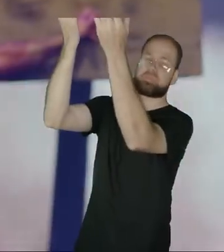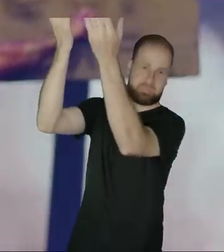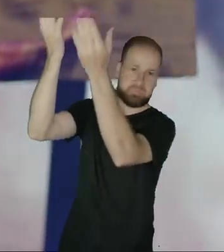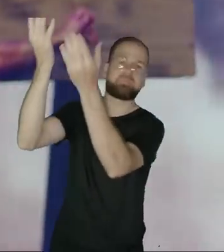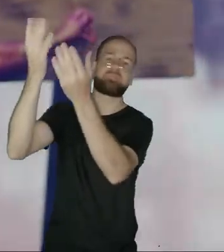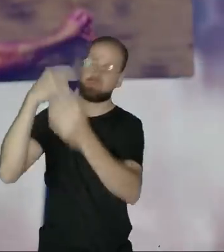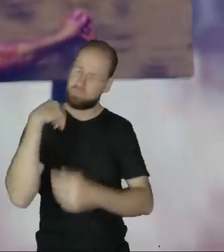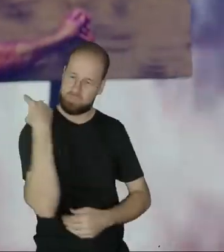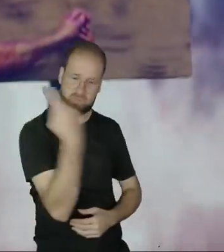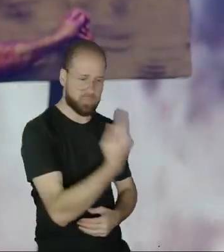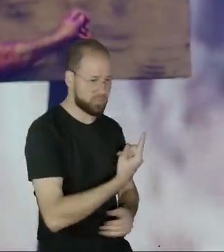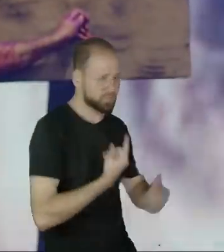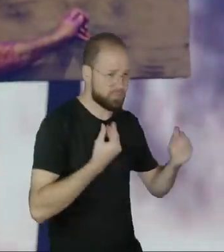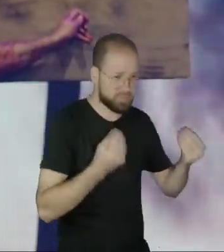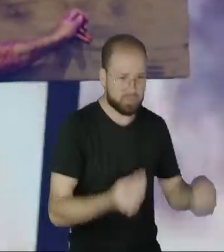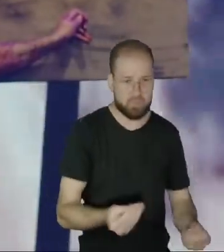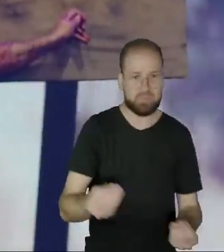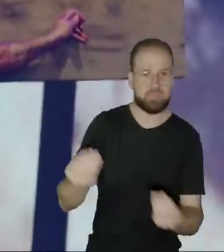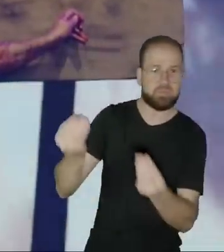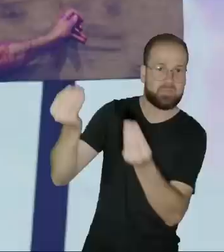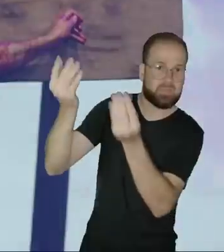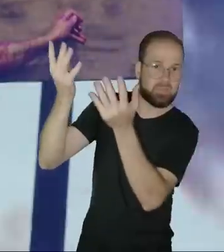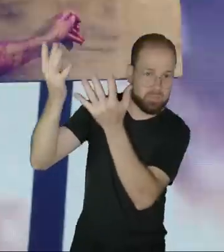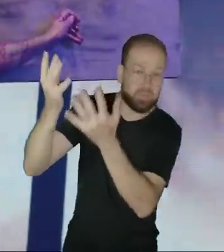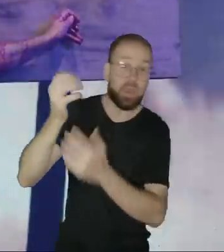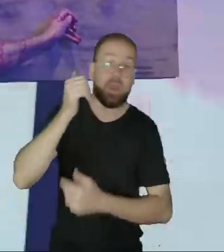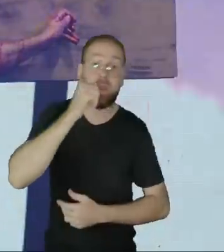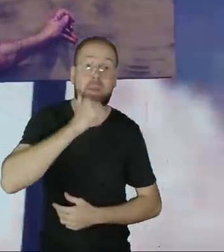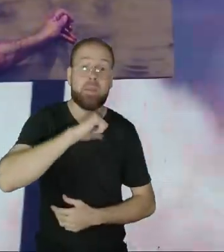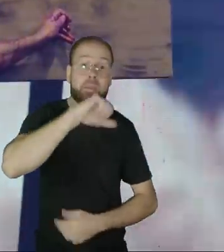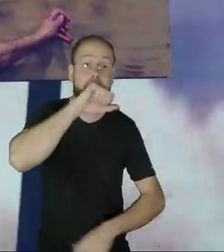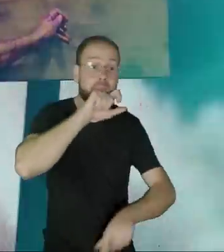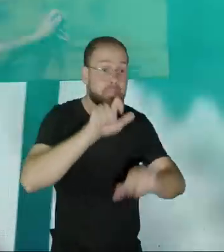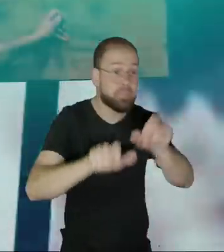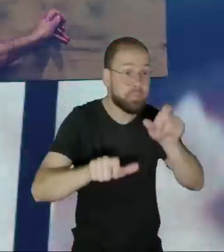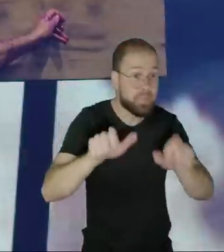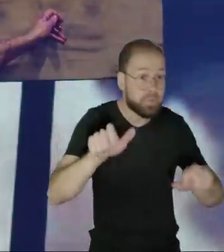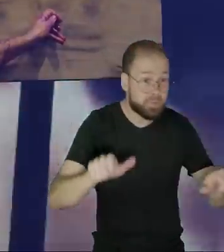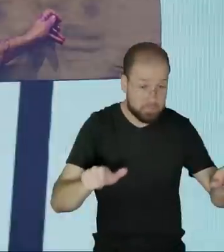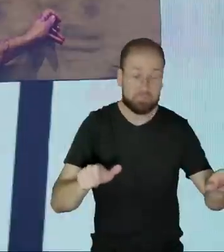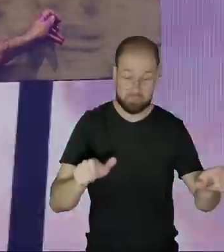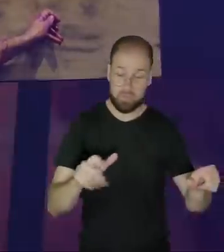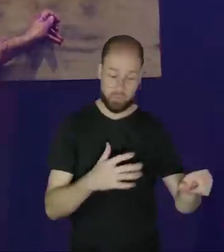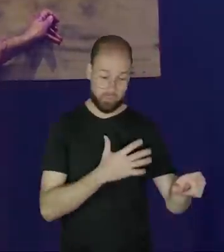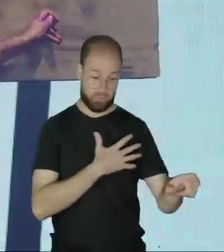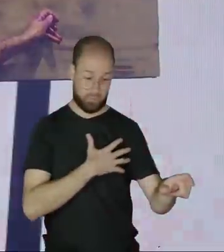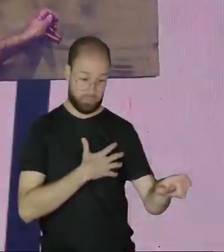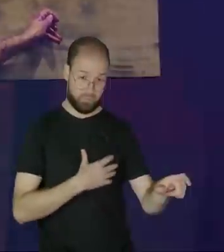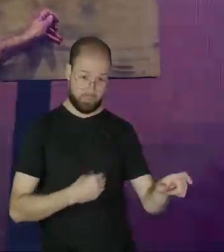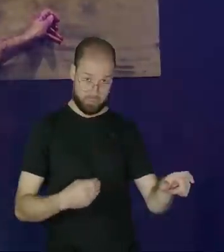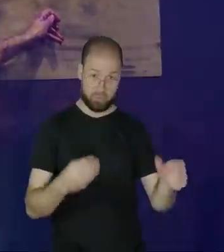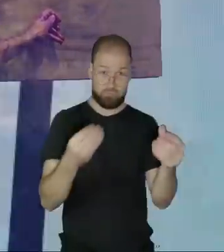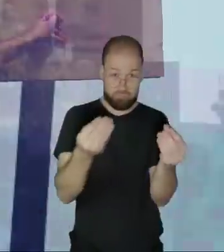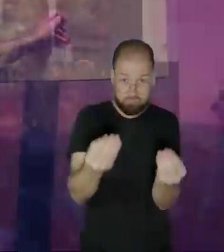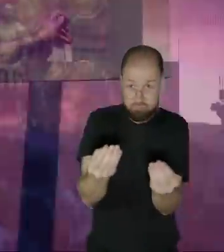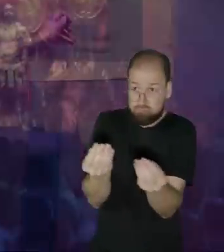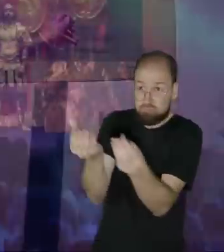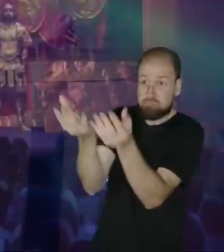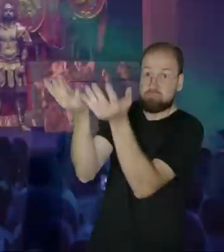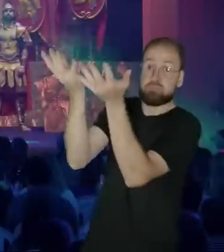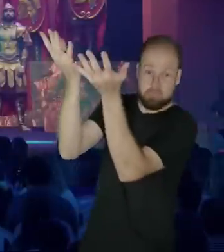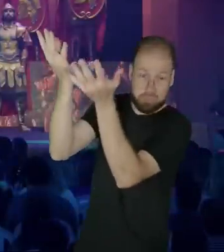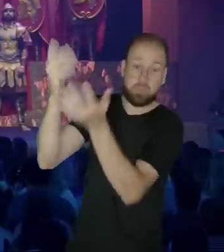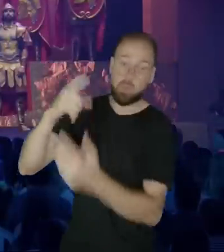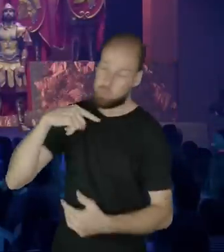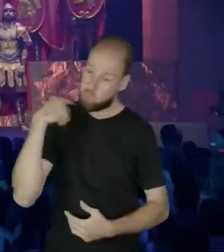nós te entregamos as mães que entregaram seus filhos, nós te